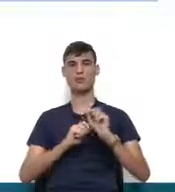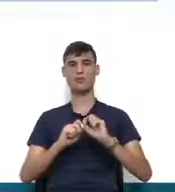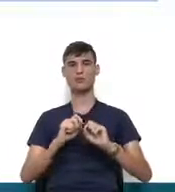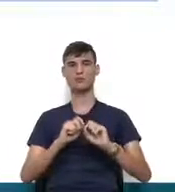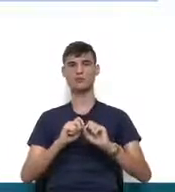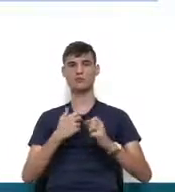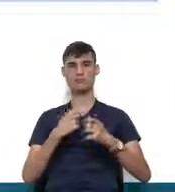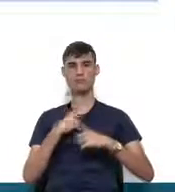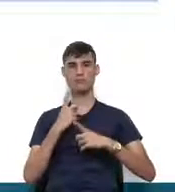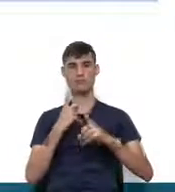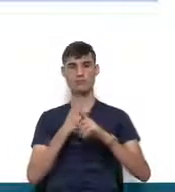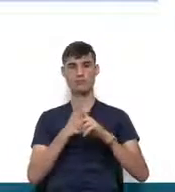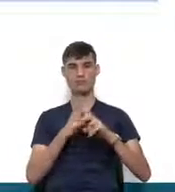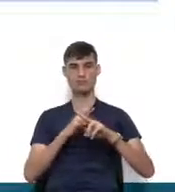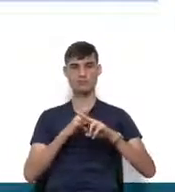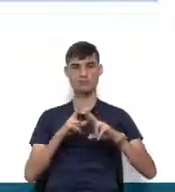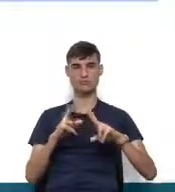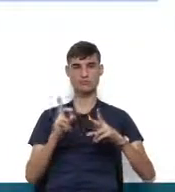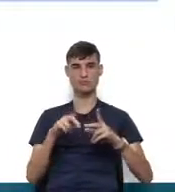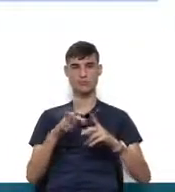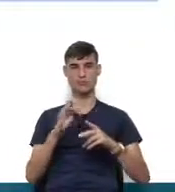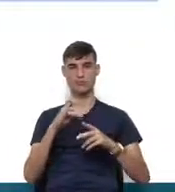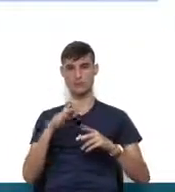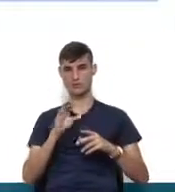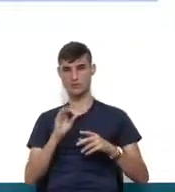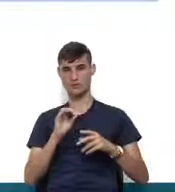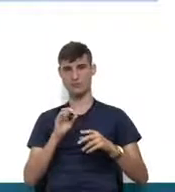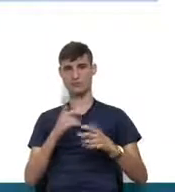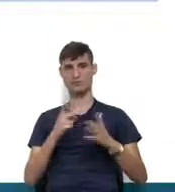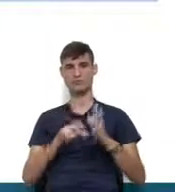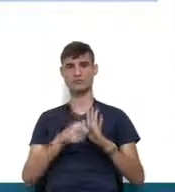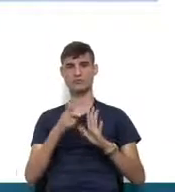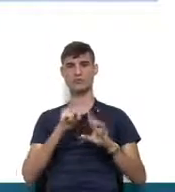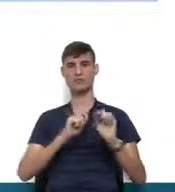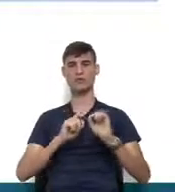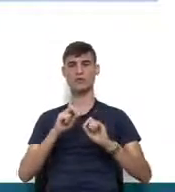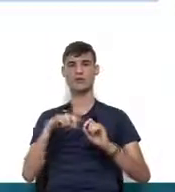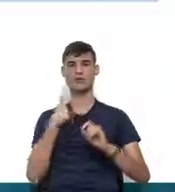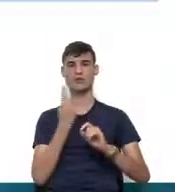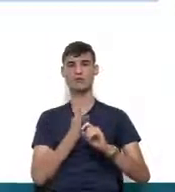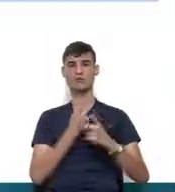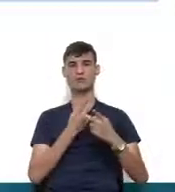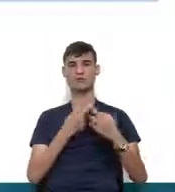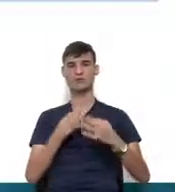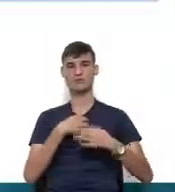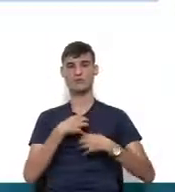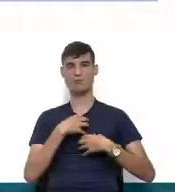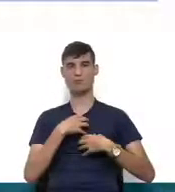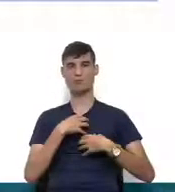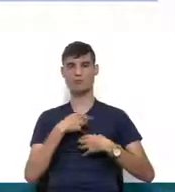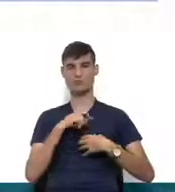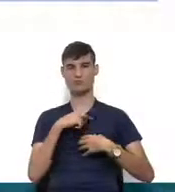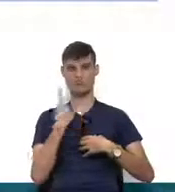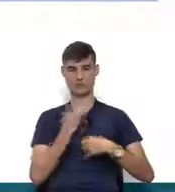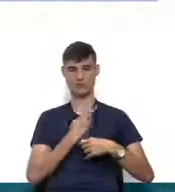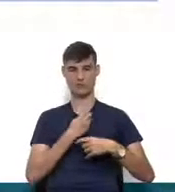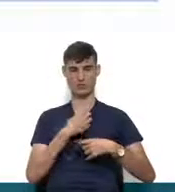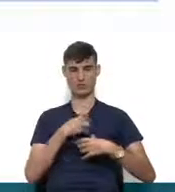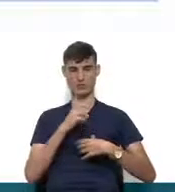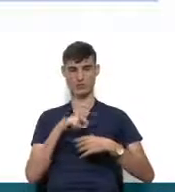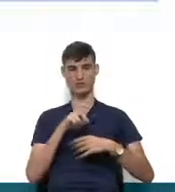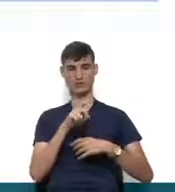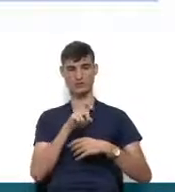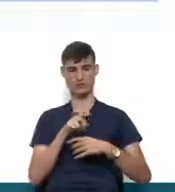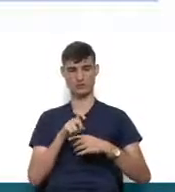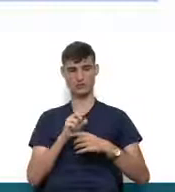que encontrar as derivadas da nossa função. Primeiro de tudo, quem são as nossas funções? A nossa função é seno de